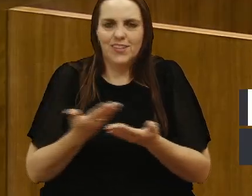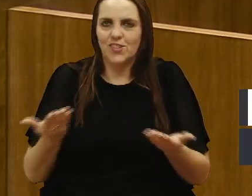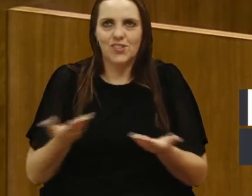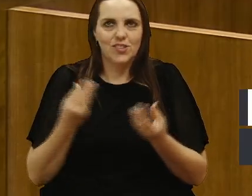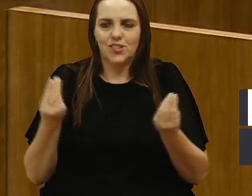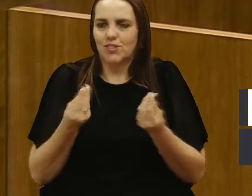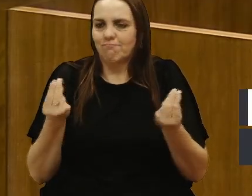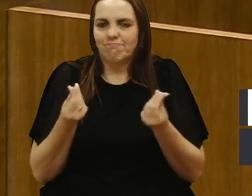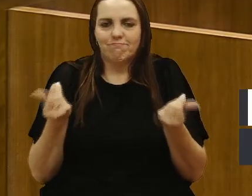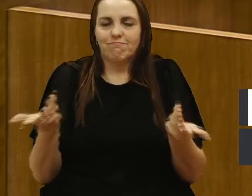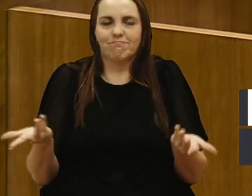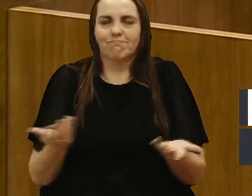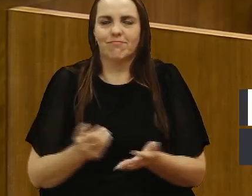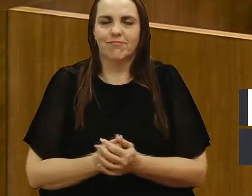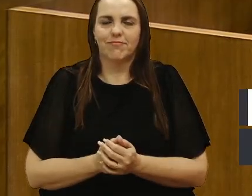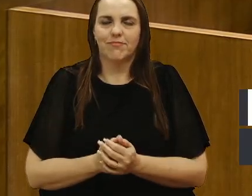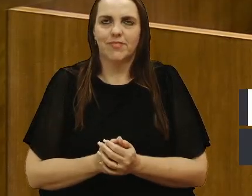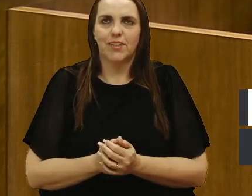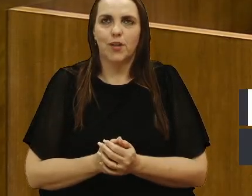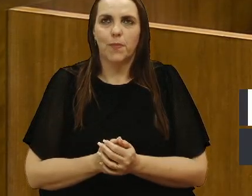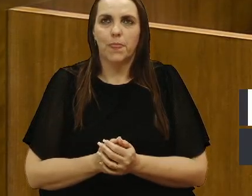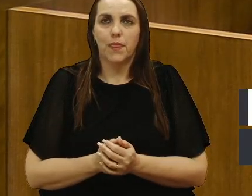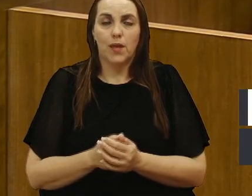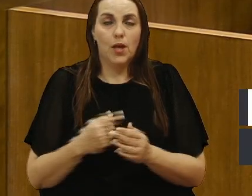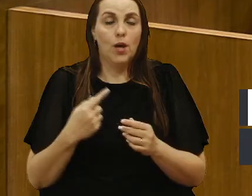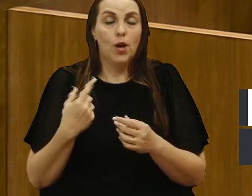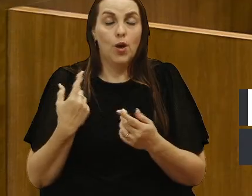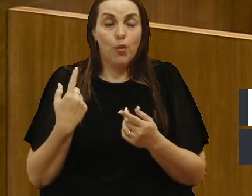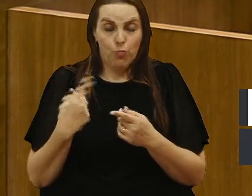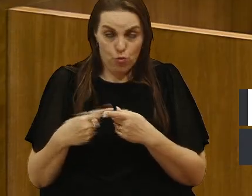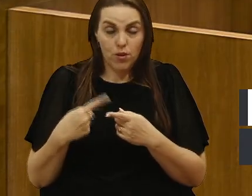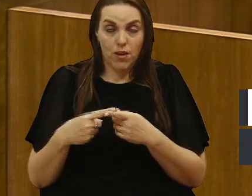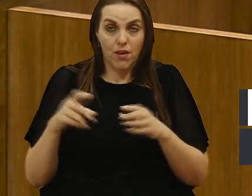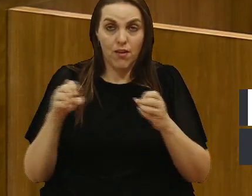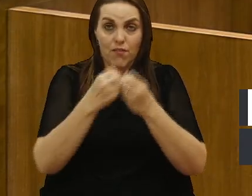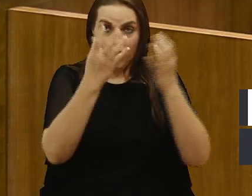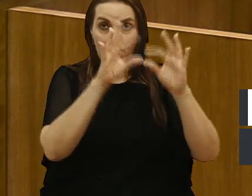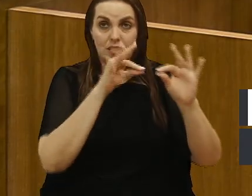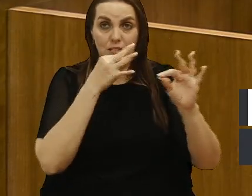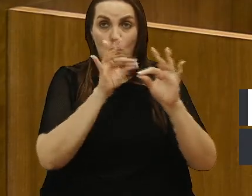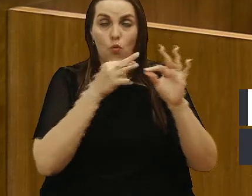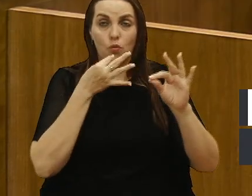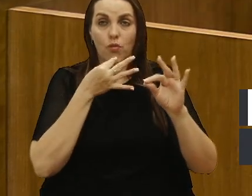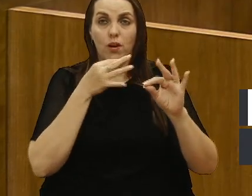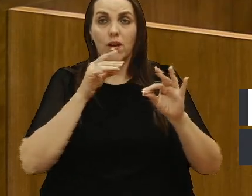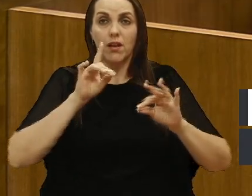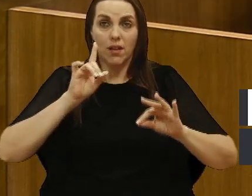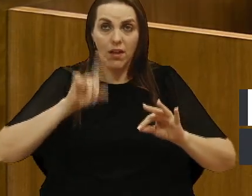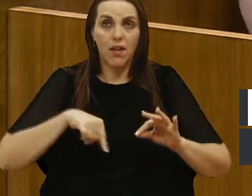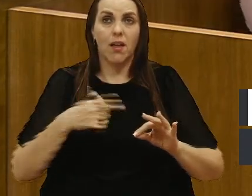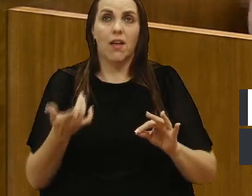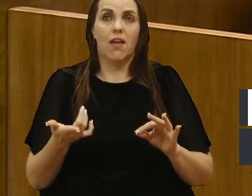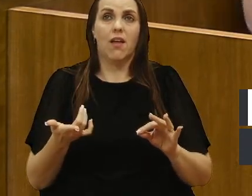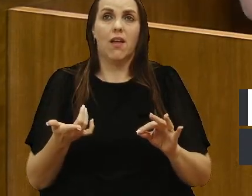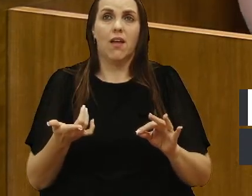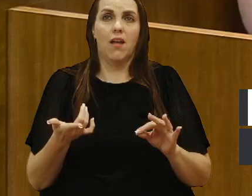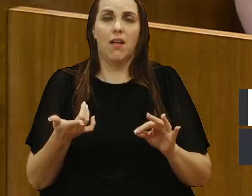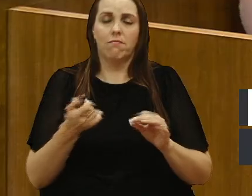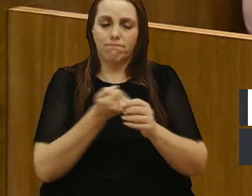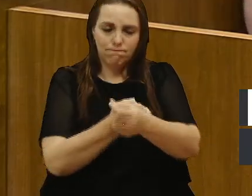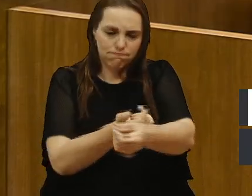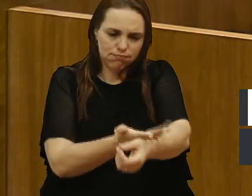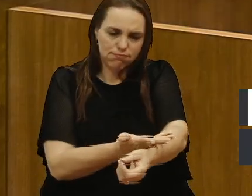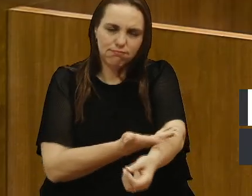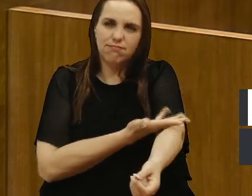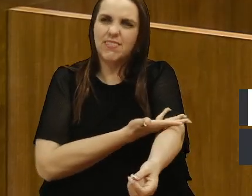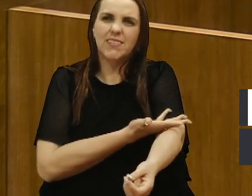outra questão. Porque, assim, festa da uva corre, no sangue dos nossos